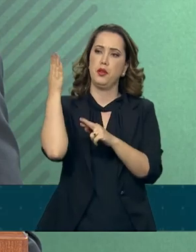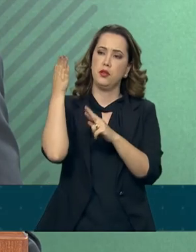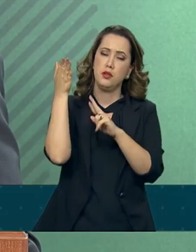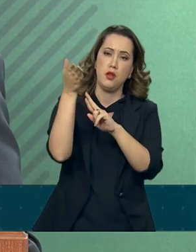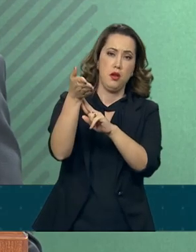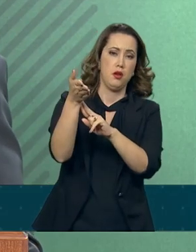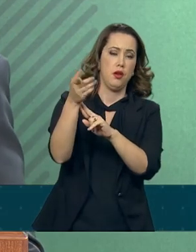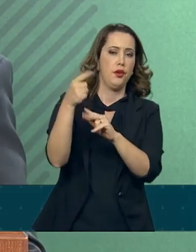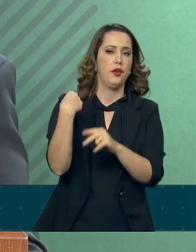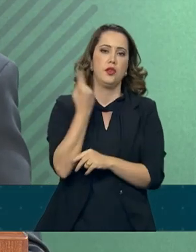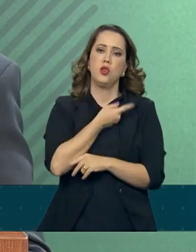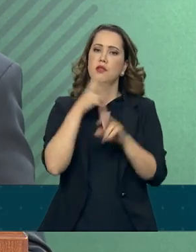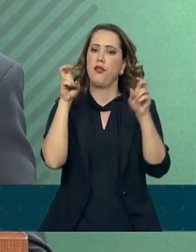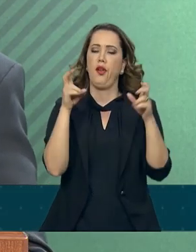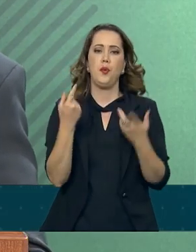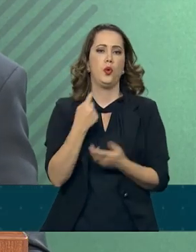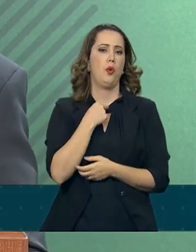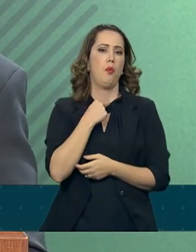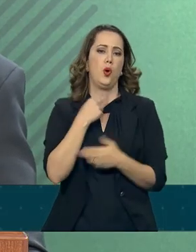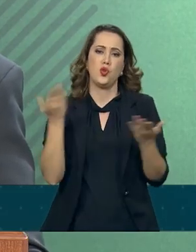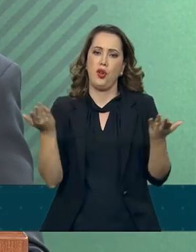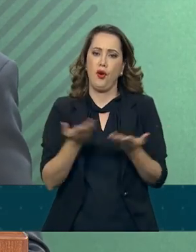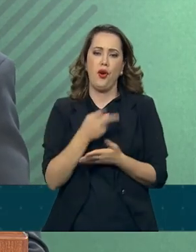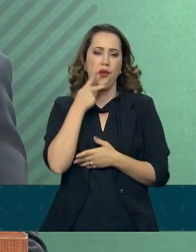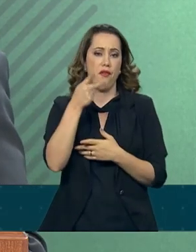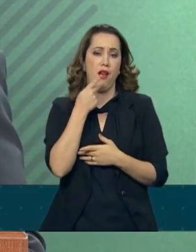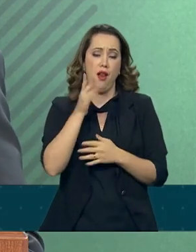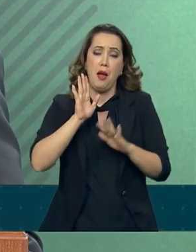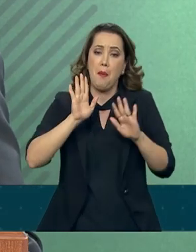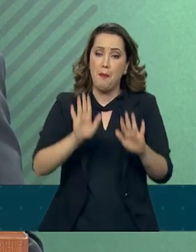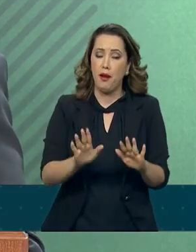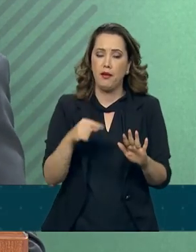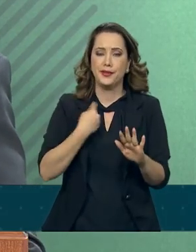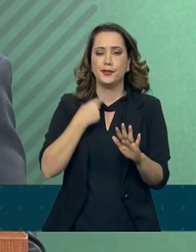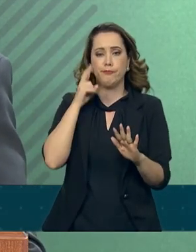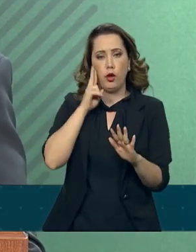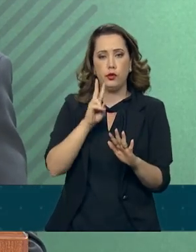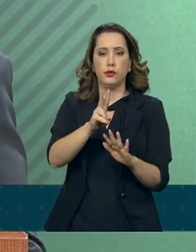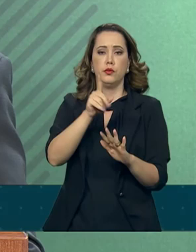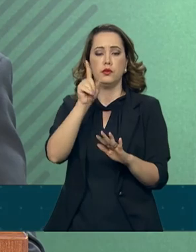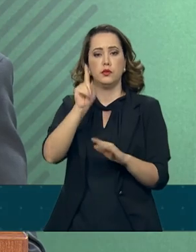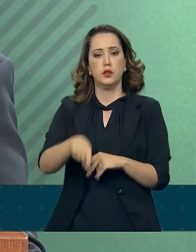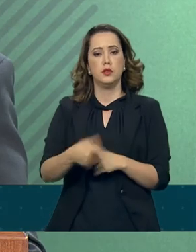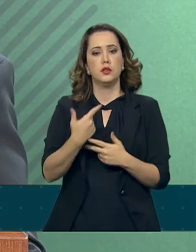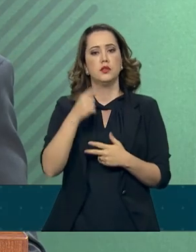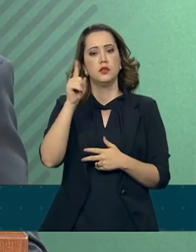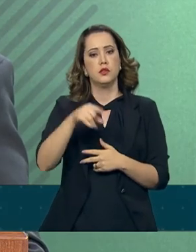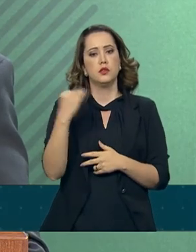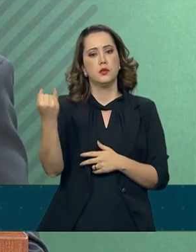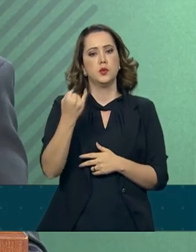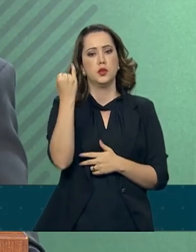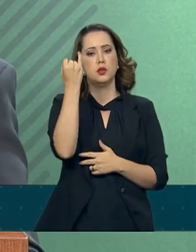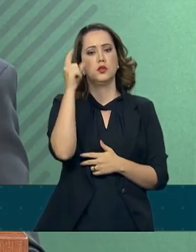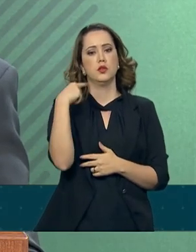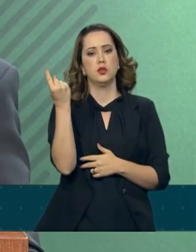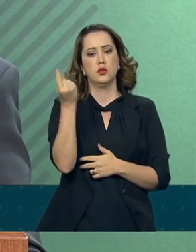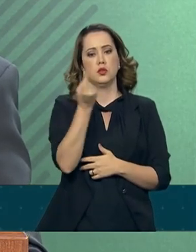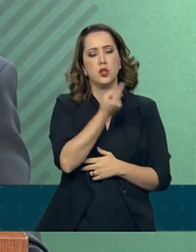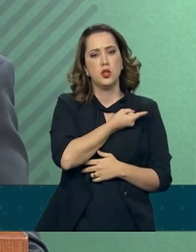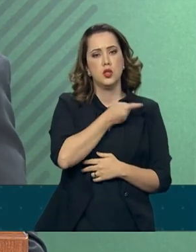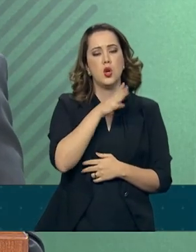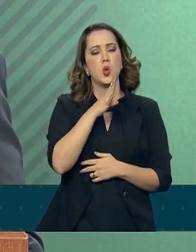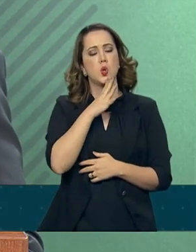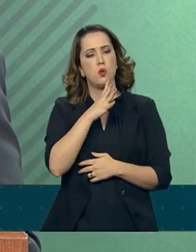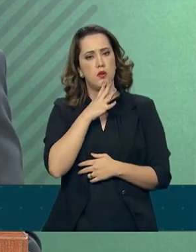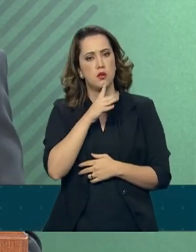assunto que nós não devemos tocar neste momento não obstante me parece bastante satisfatório que nós em